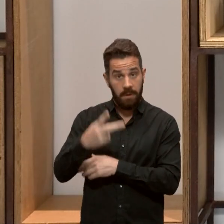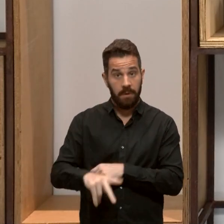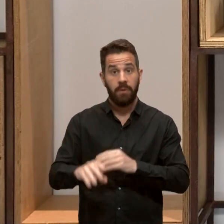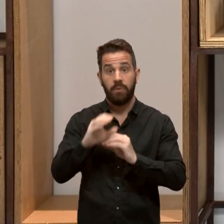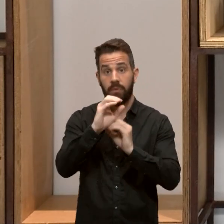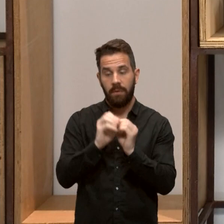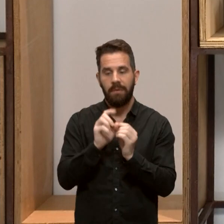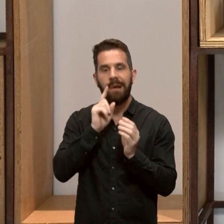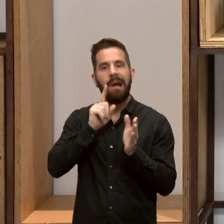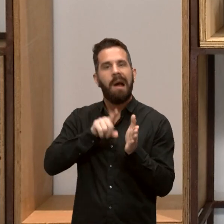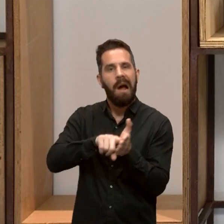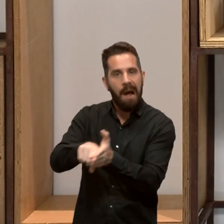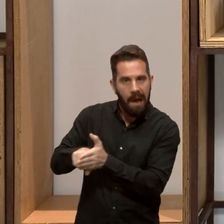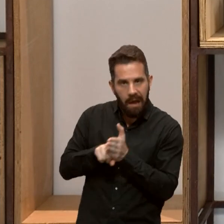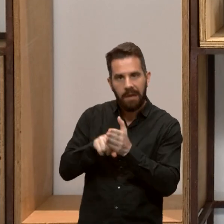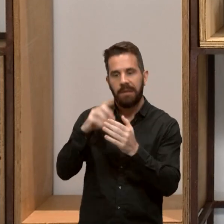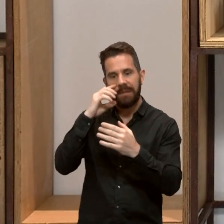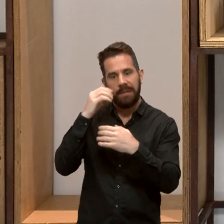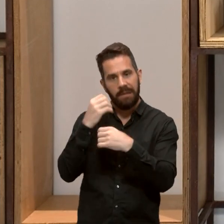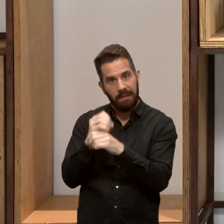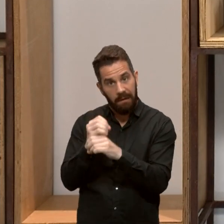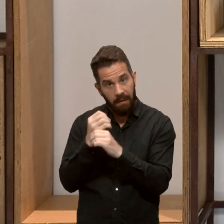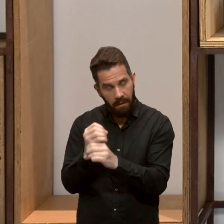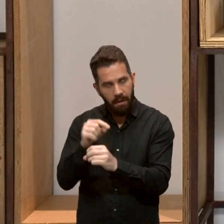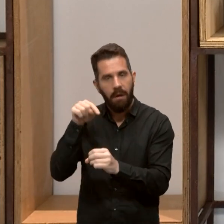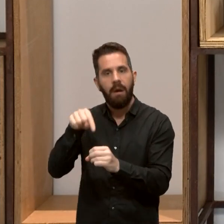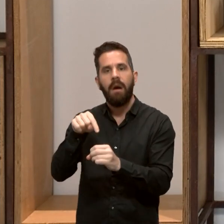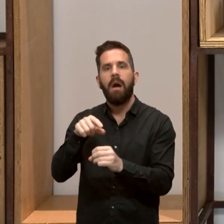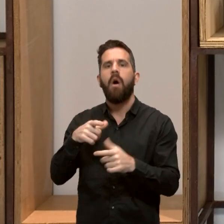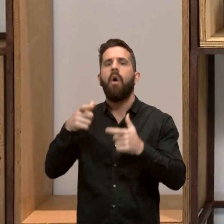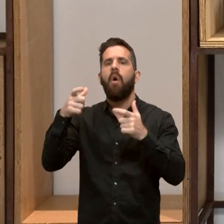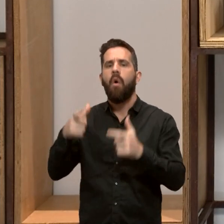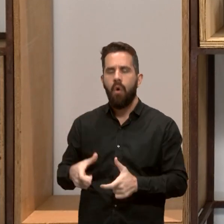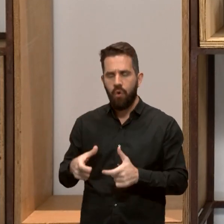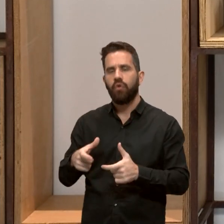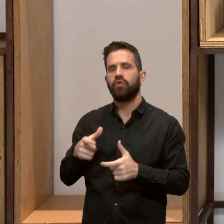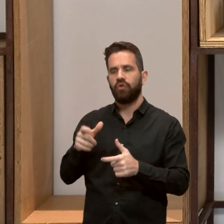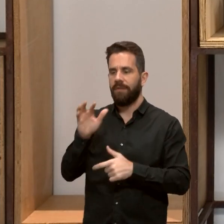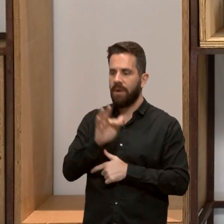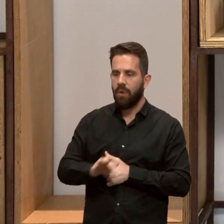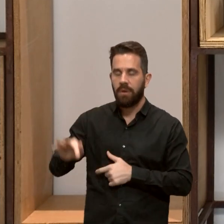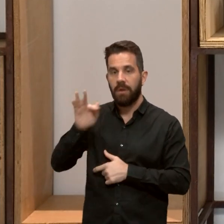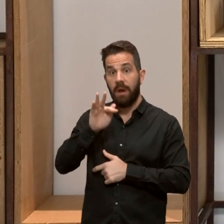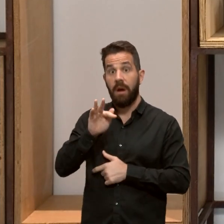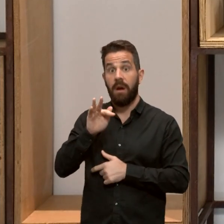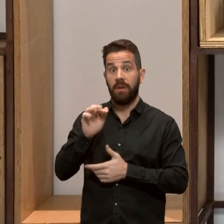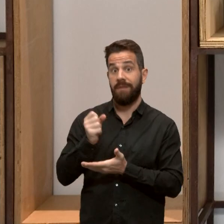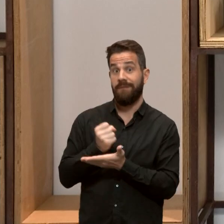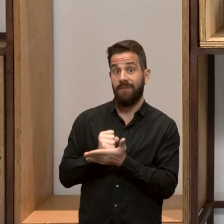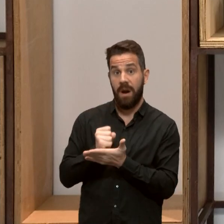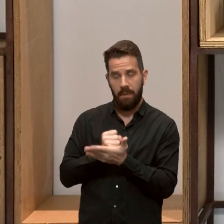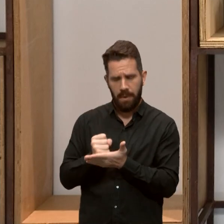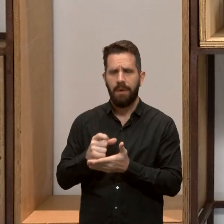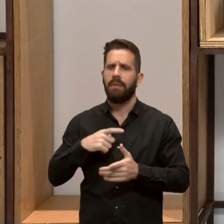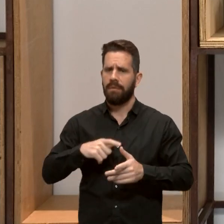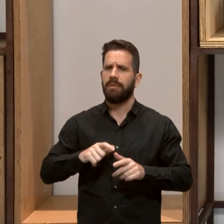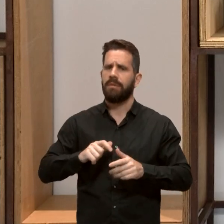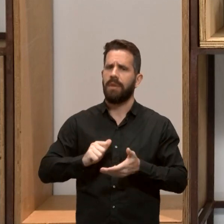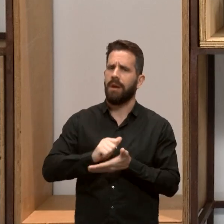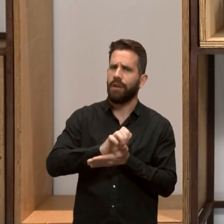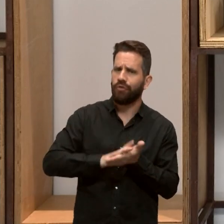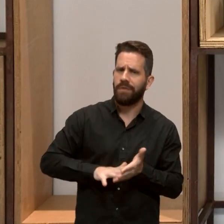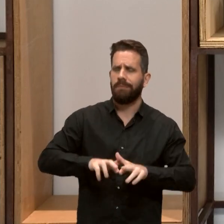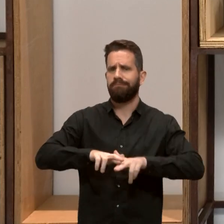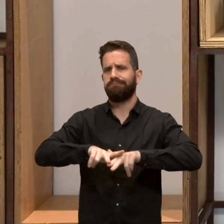de análises clínicas Rômulo Rocha. Ele fica na Faculdade de Farmácia e desenvolve atividades diversificadas de